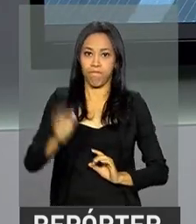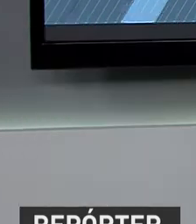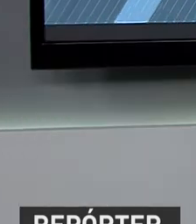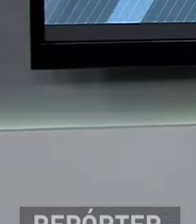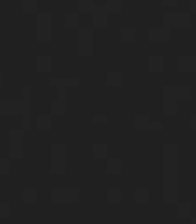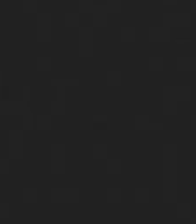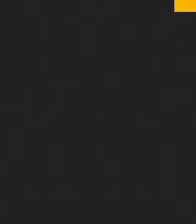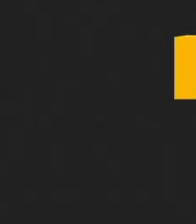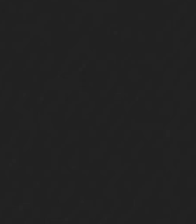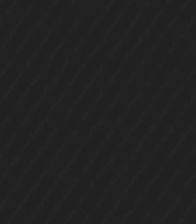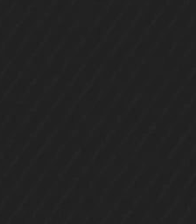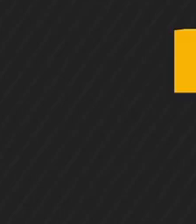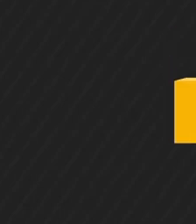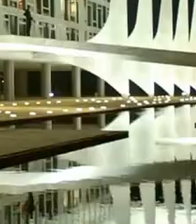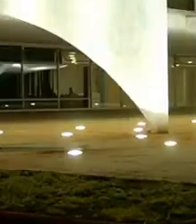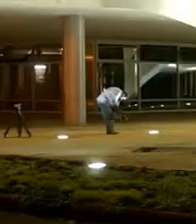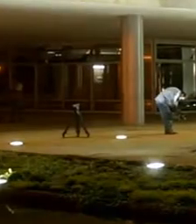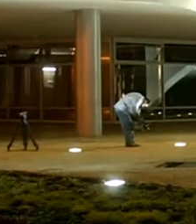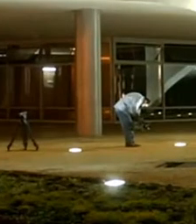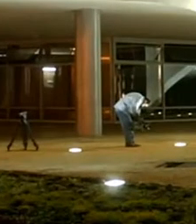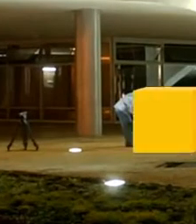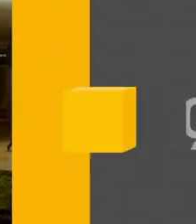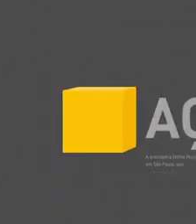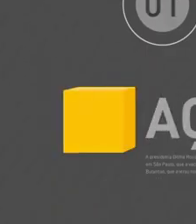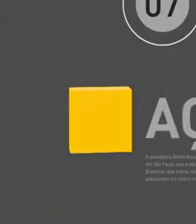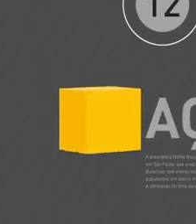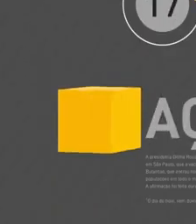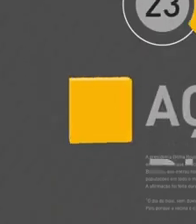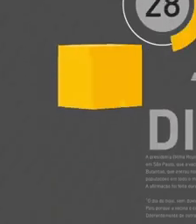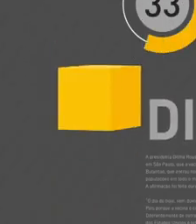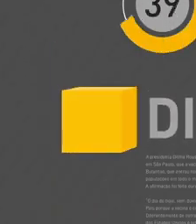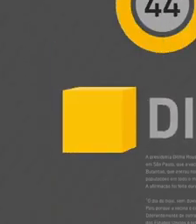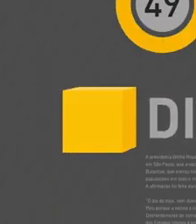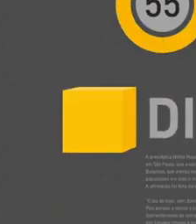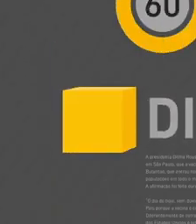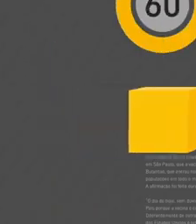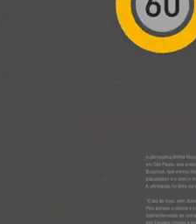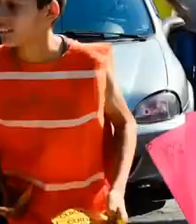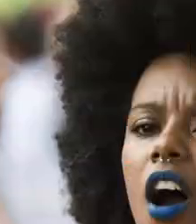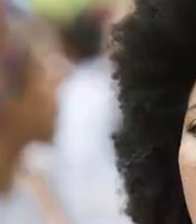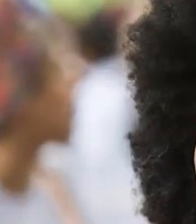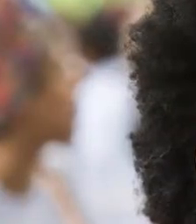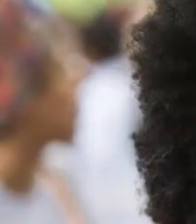Transcrição e